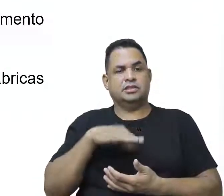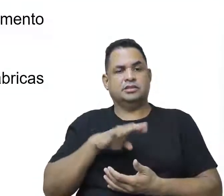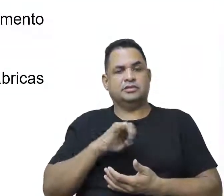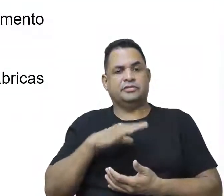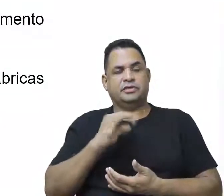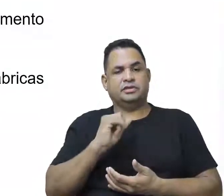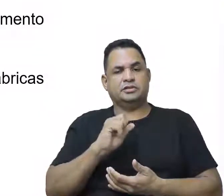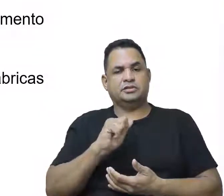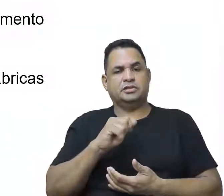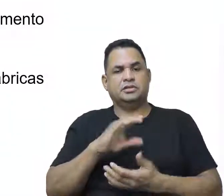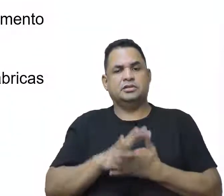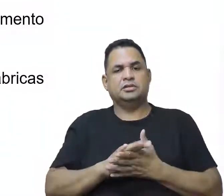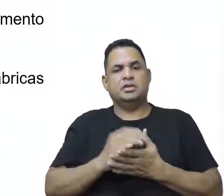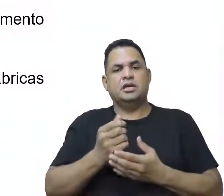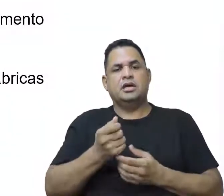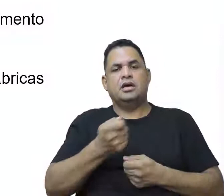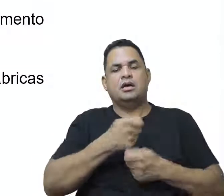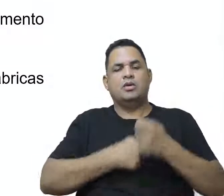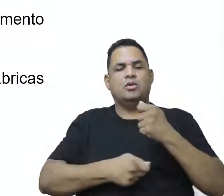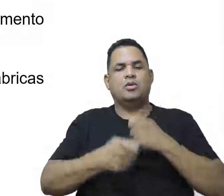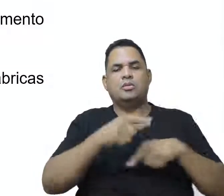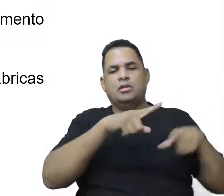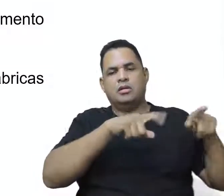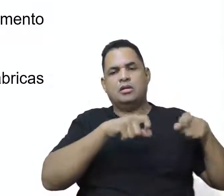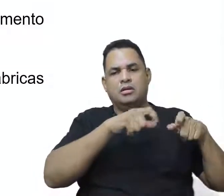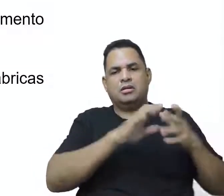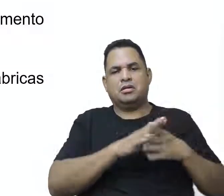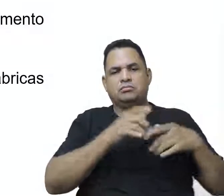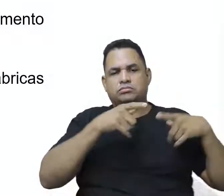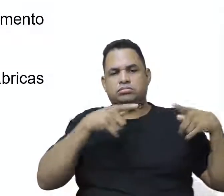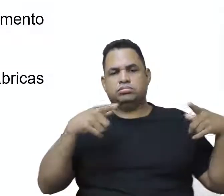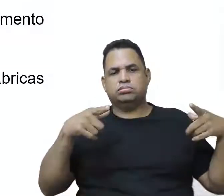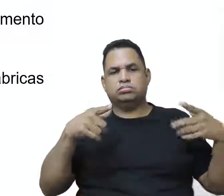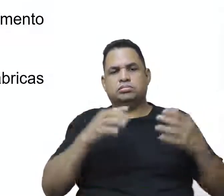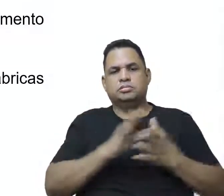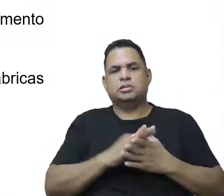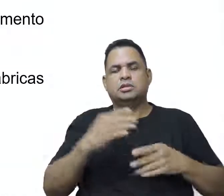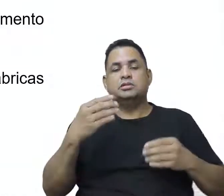da economia agrária em larga escala nas